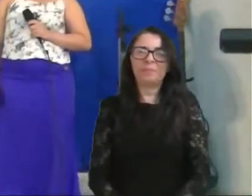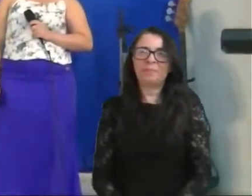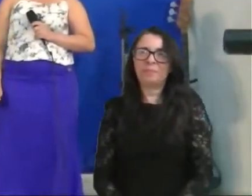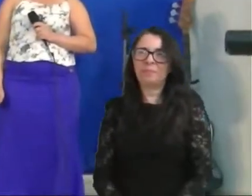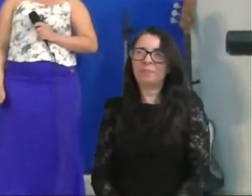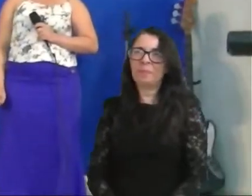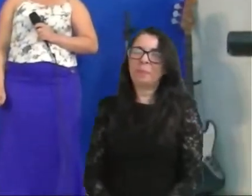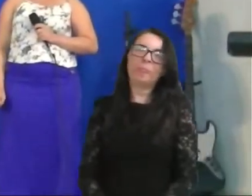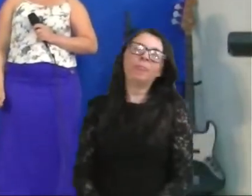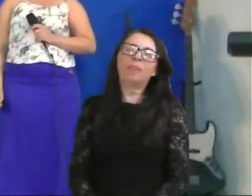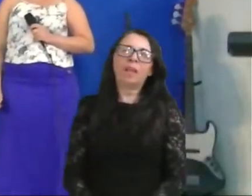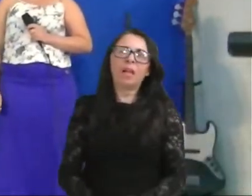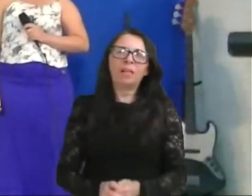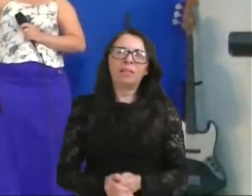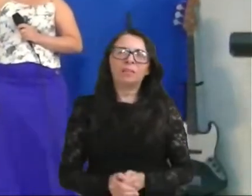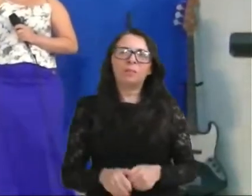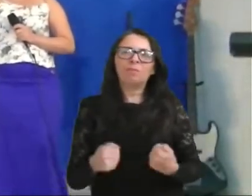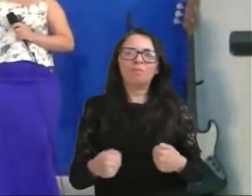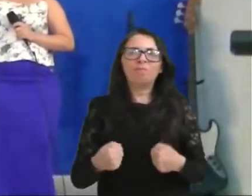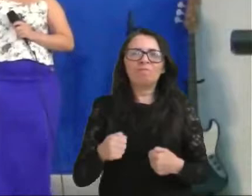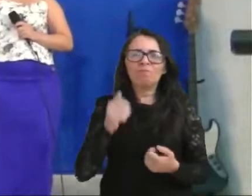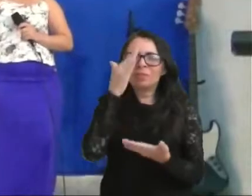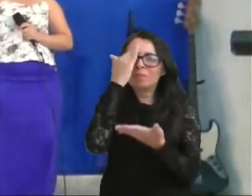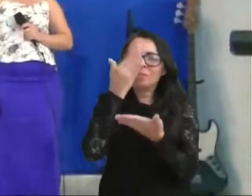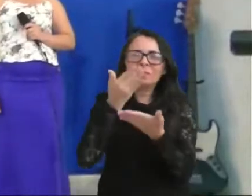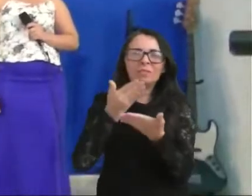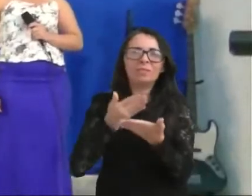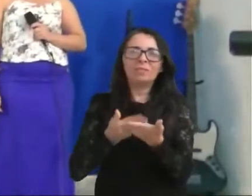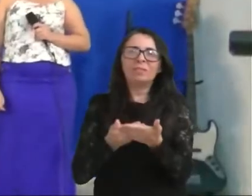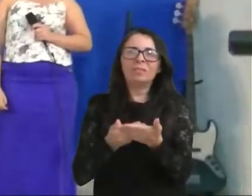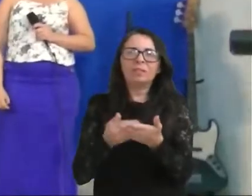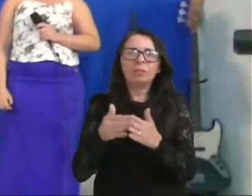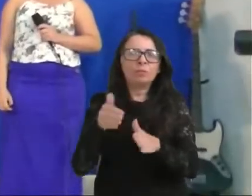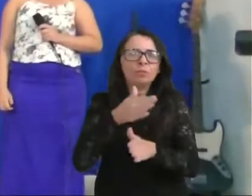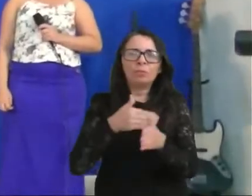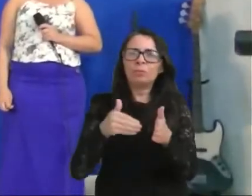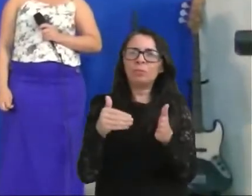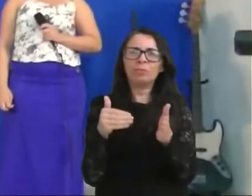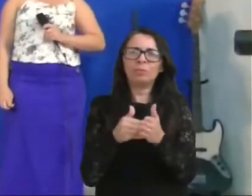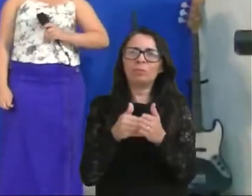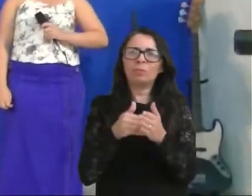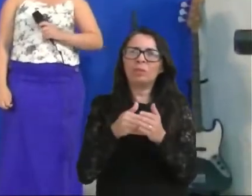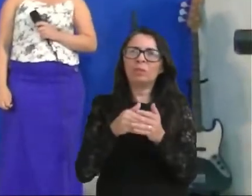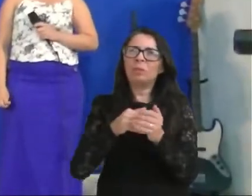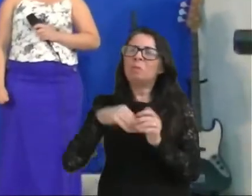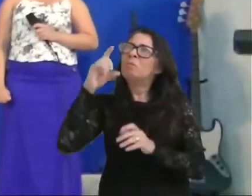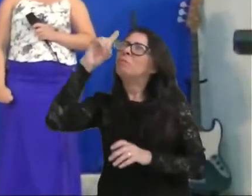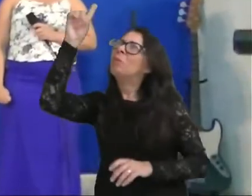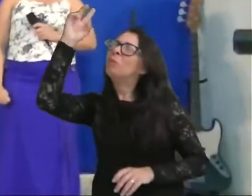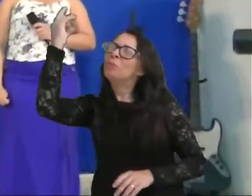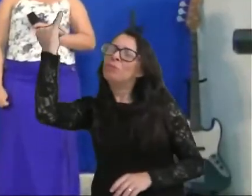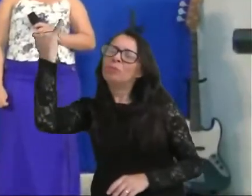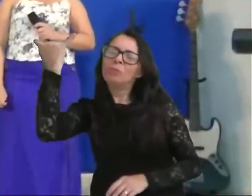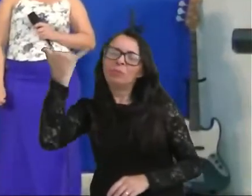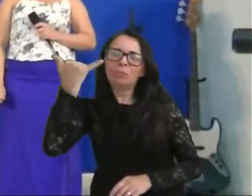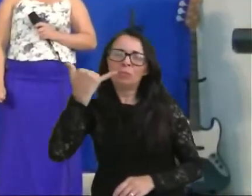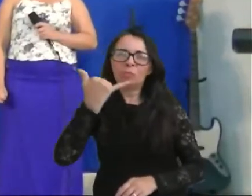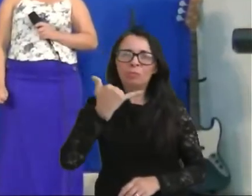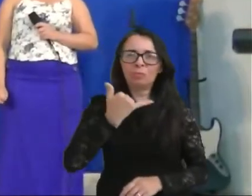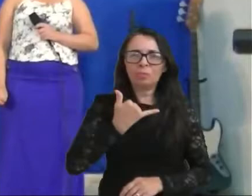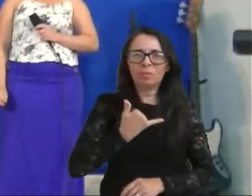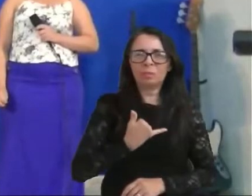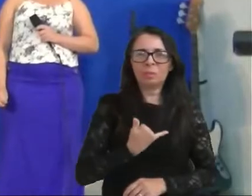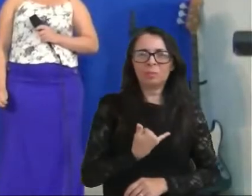possamos acreditar que o Senhor é o nosso escudo e proteção, que nada de mal vai nos acontecer. Vamos confiar no